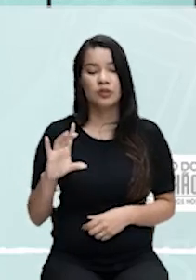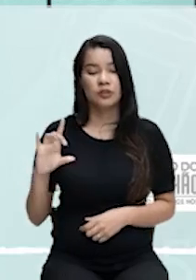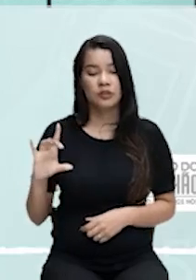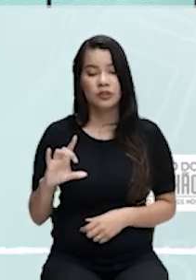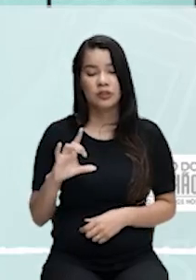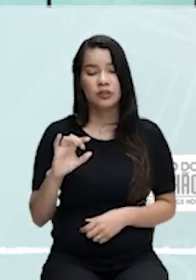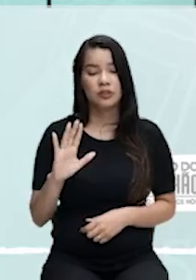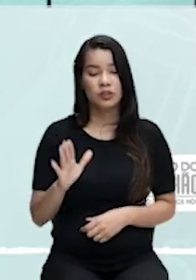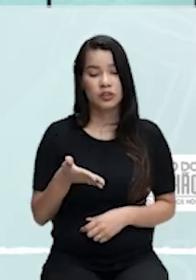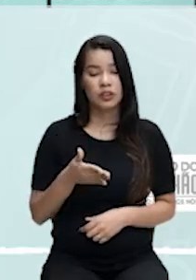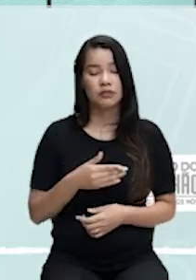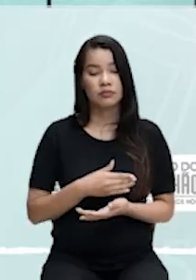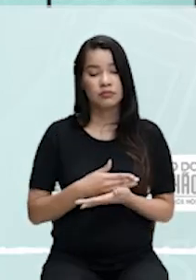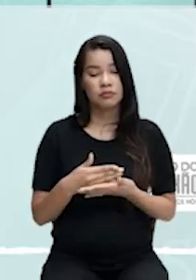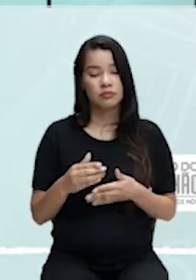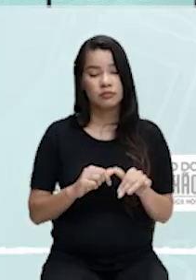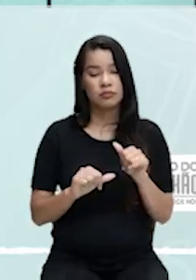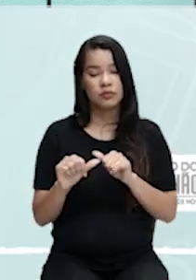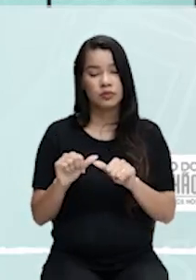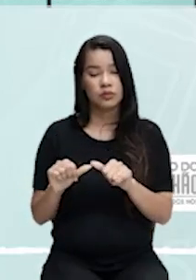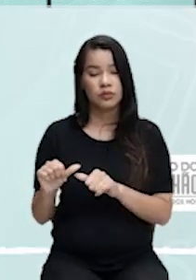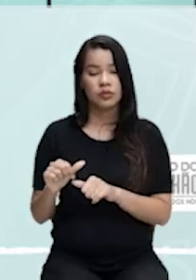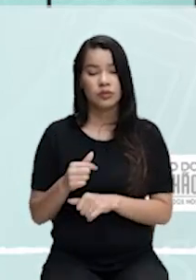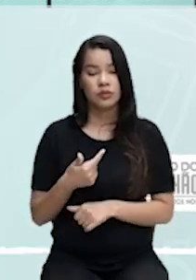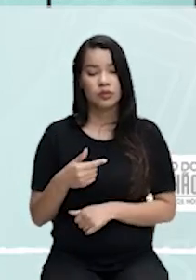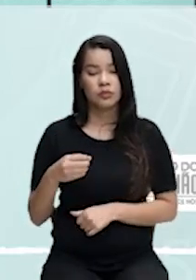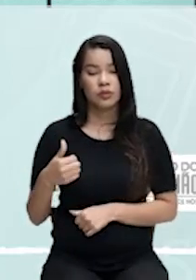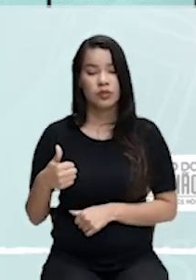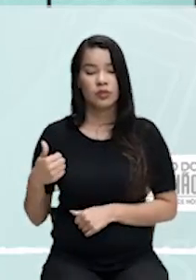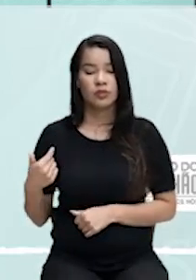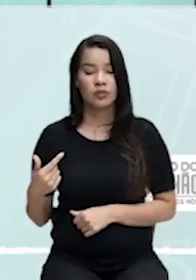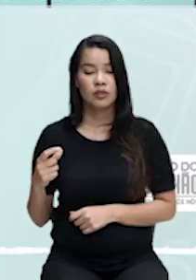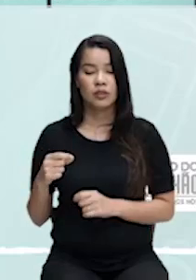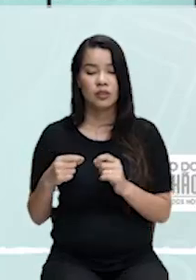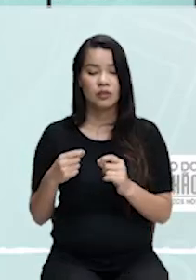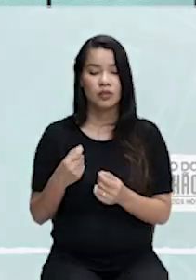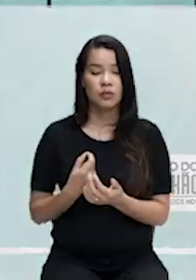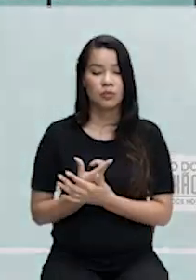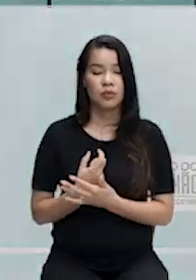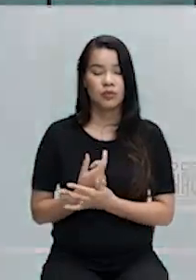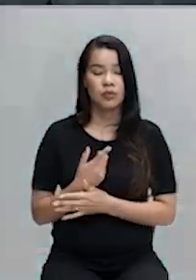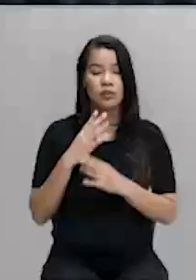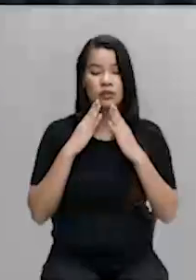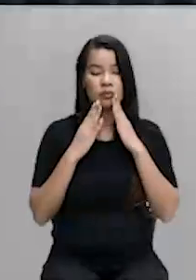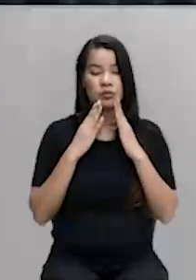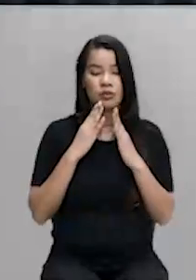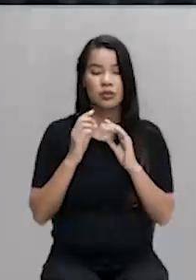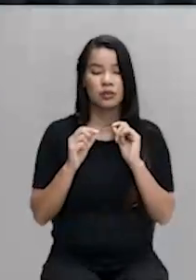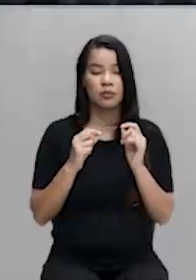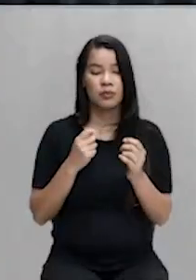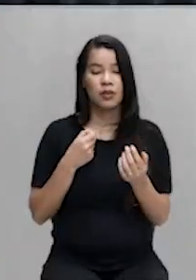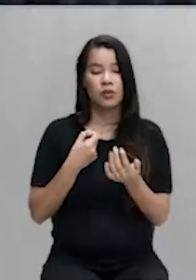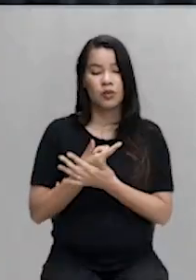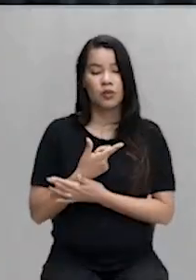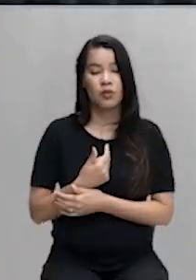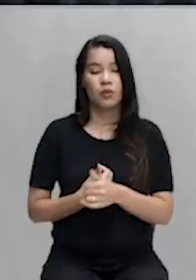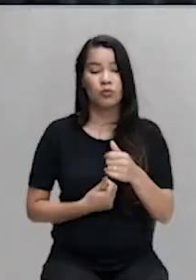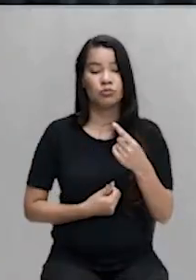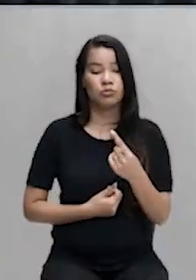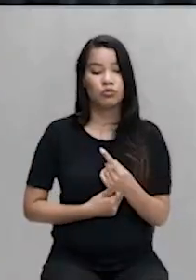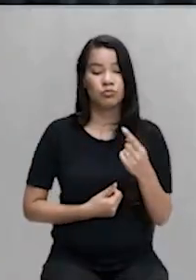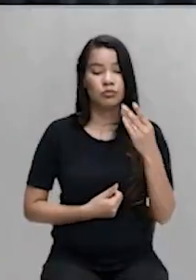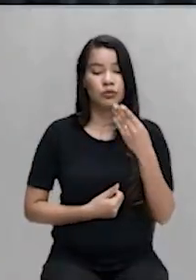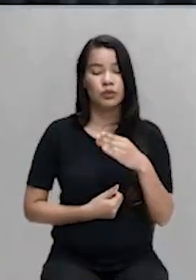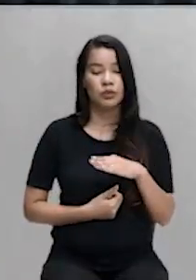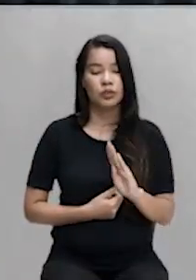desde 2012, quando foi comprado pelo Facebook, que pagou US$1 bilhão pela transação. Às vezes a gente não